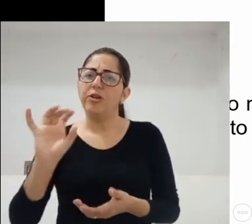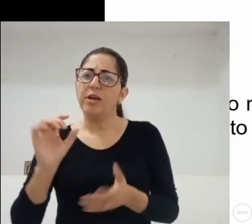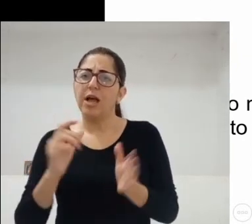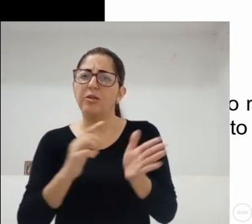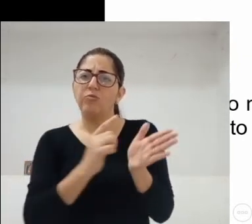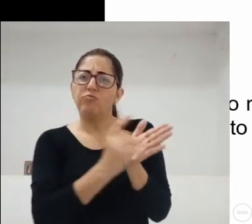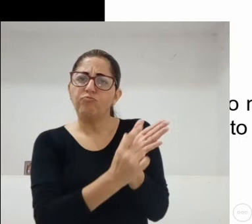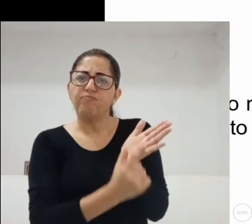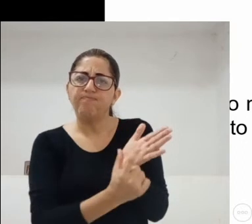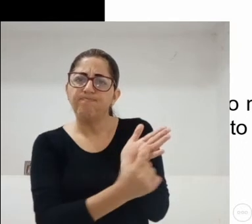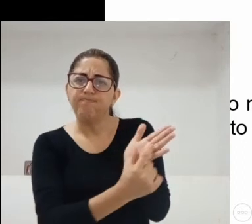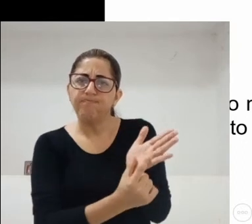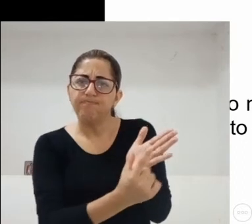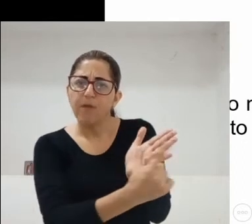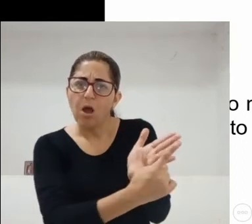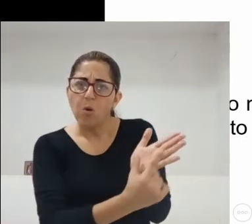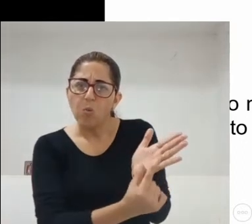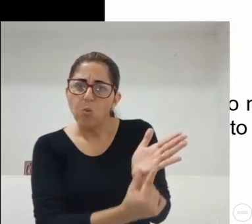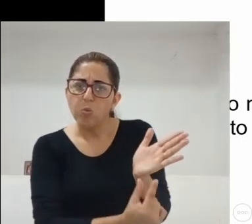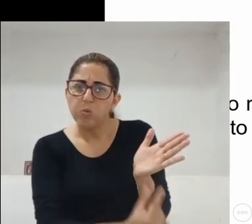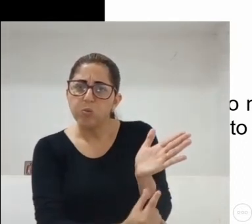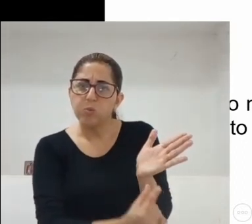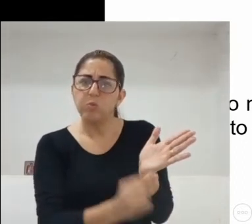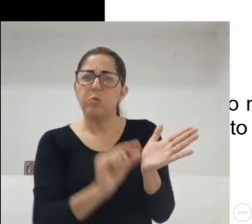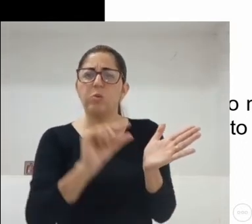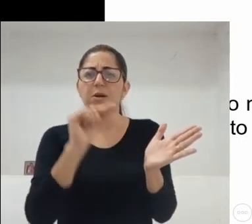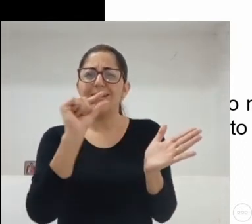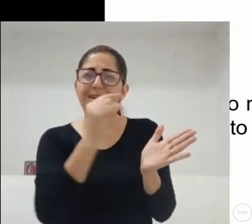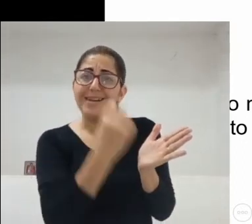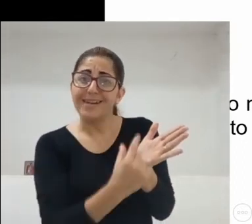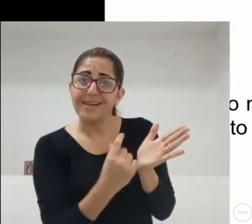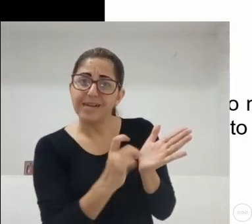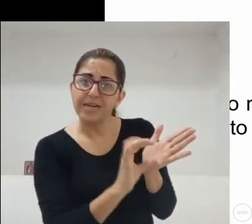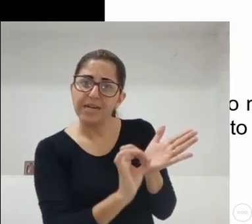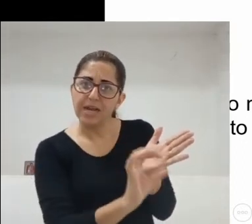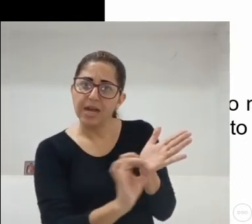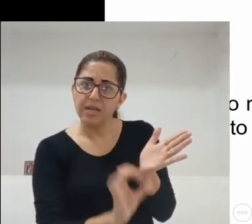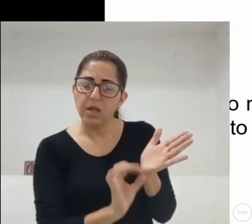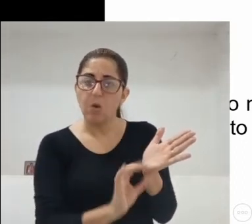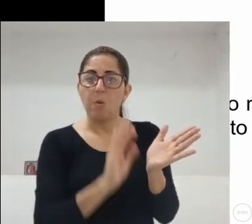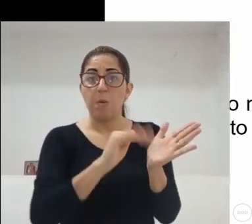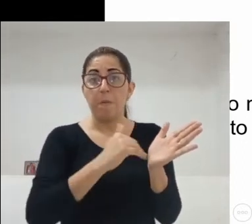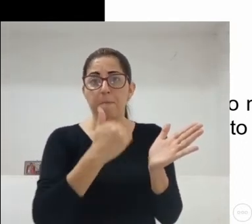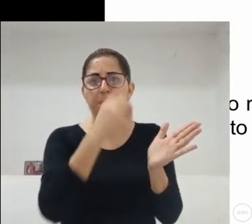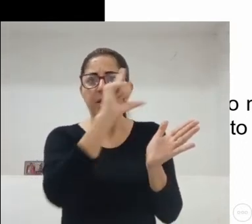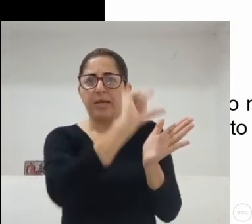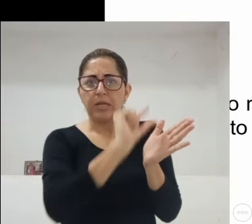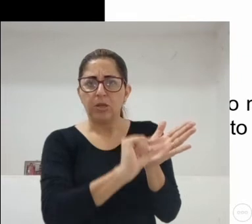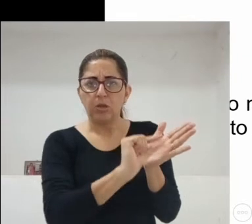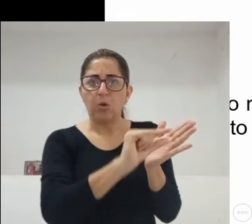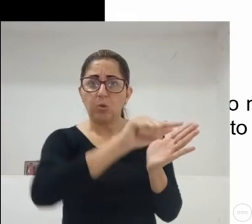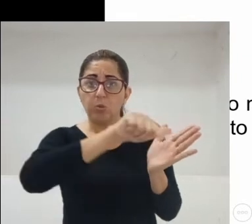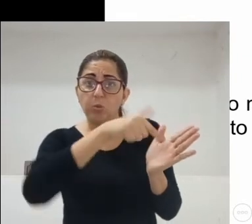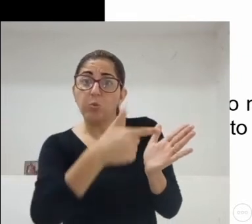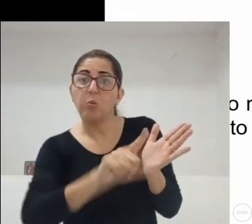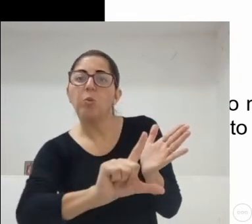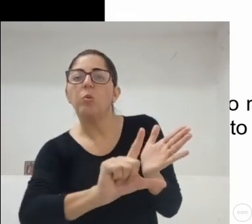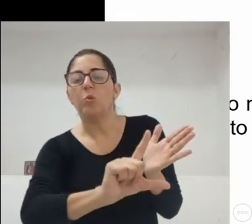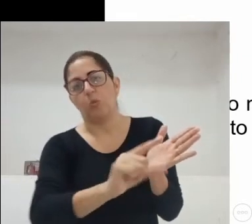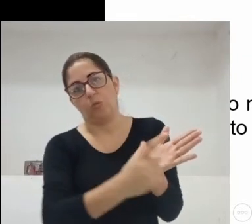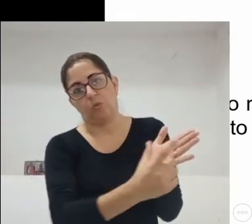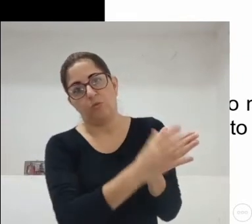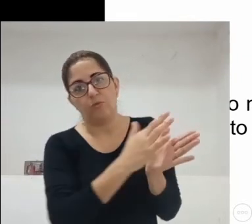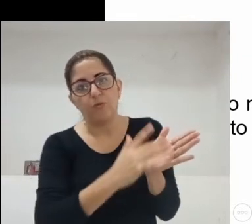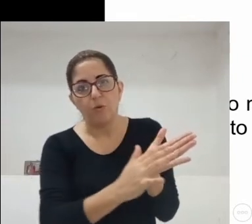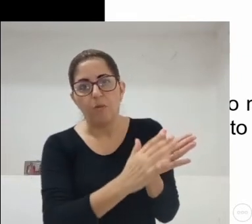o lado menor de cada formato vai ser igual ao lado maior do formato seguinte, certo? Então,